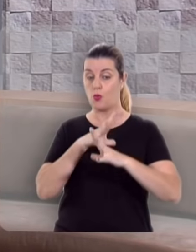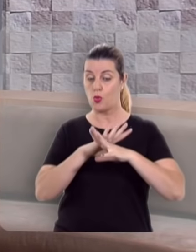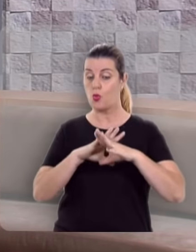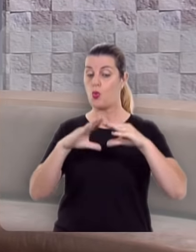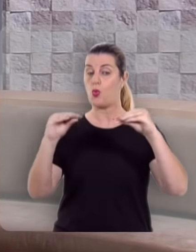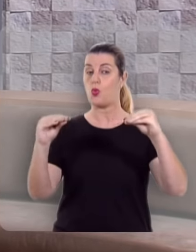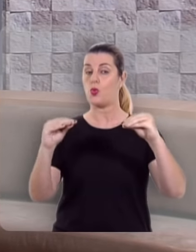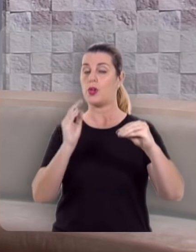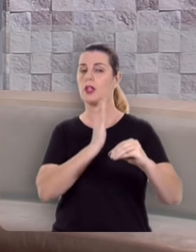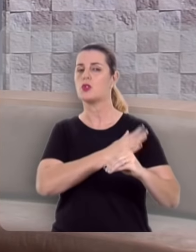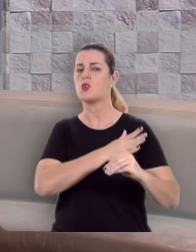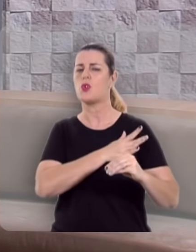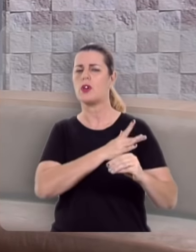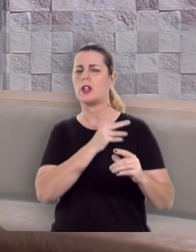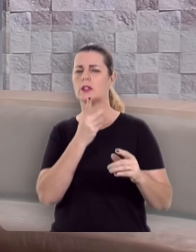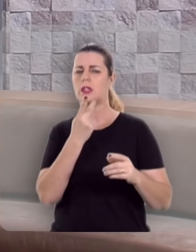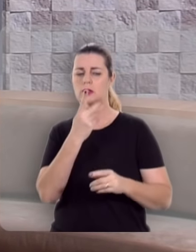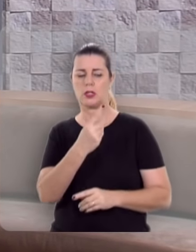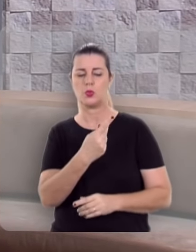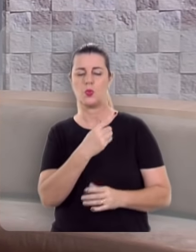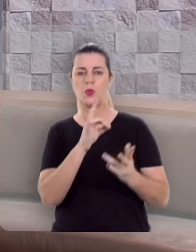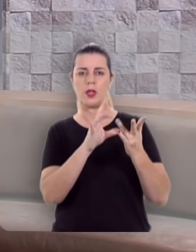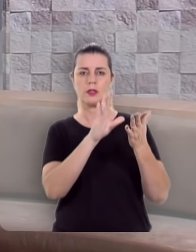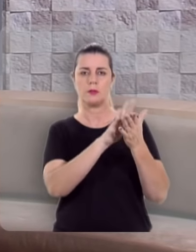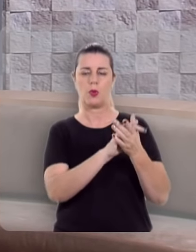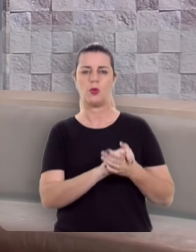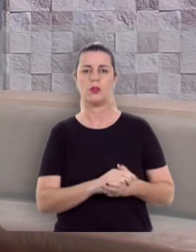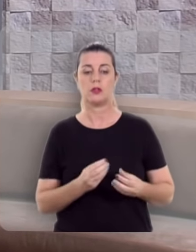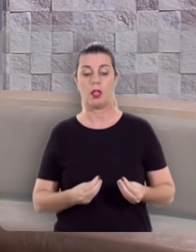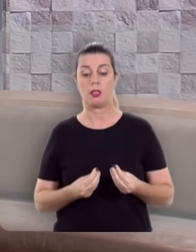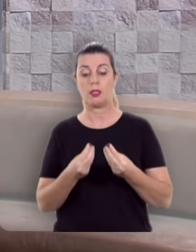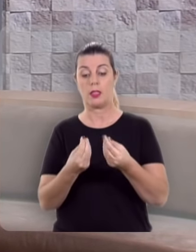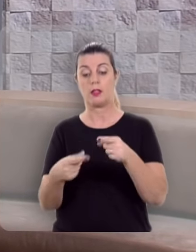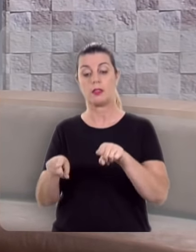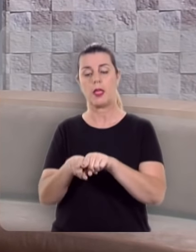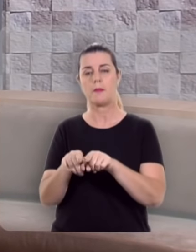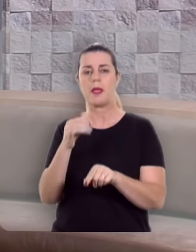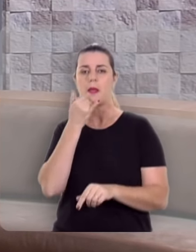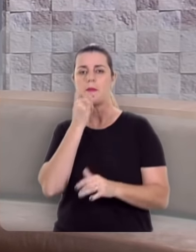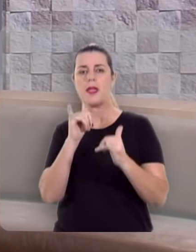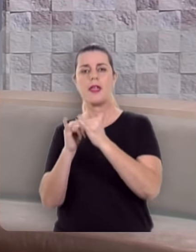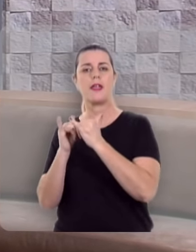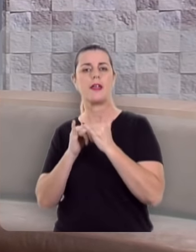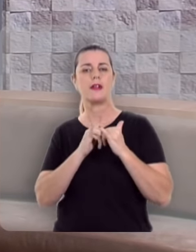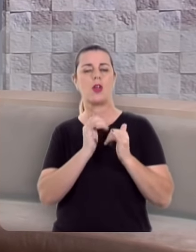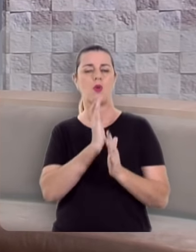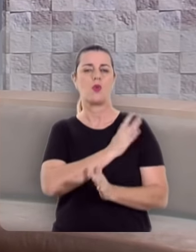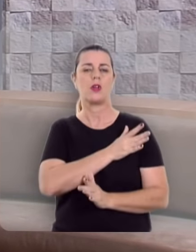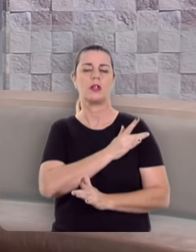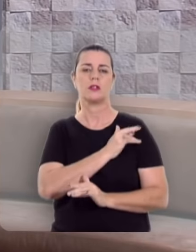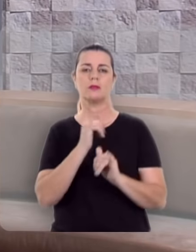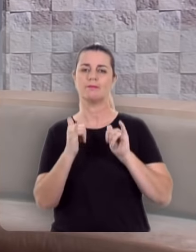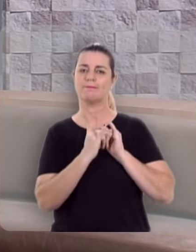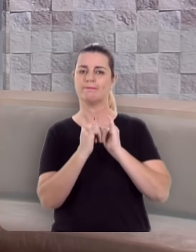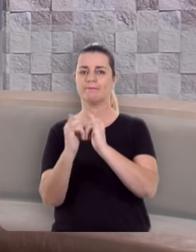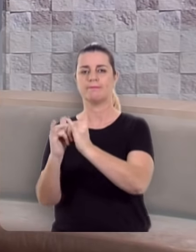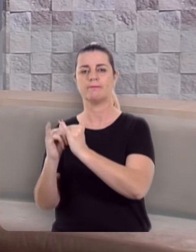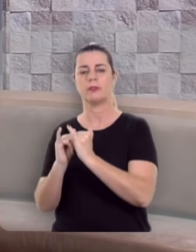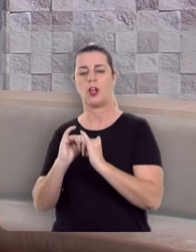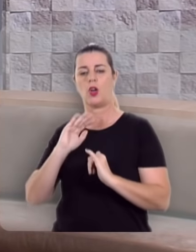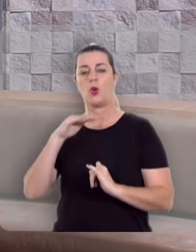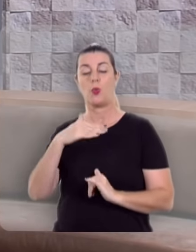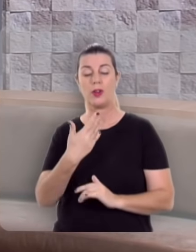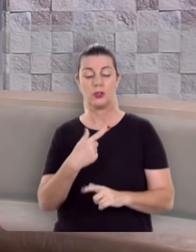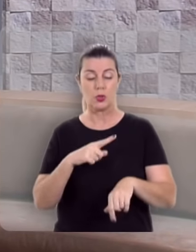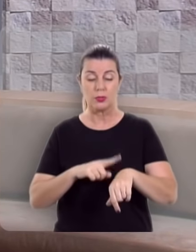restaurou o casamento de Jó, curando o coração ferido da sua mulher, trazendo também perdão ao coração